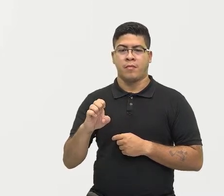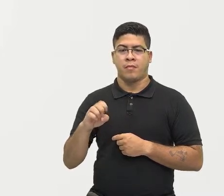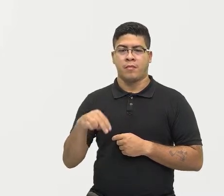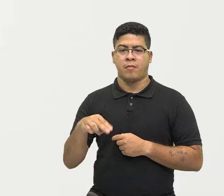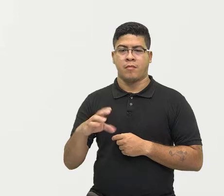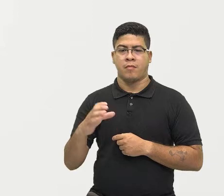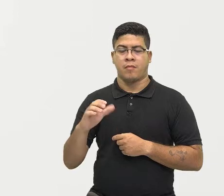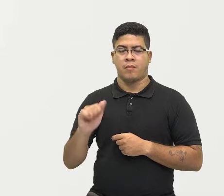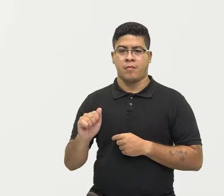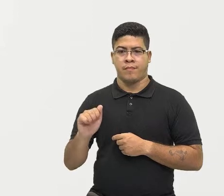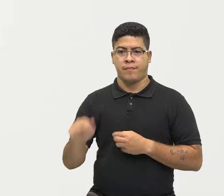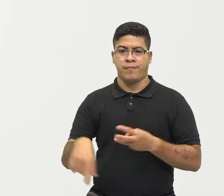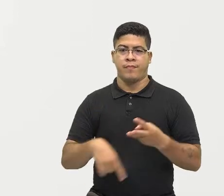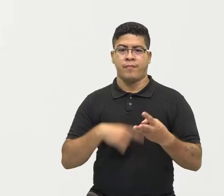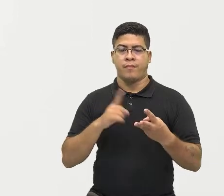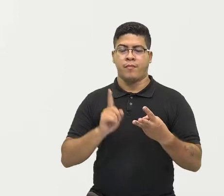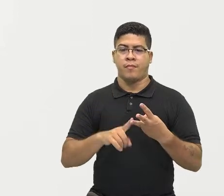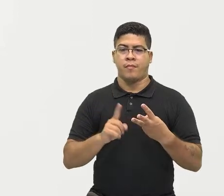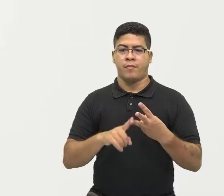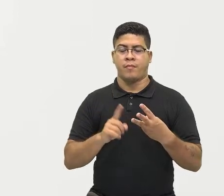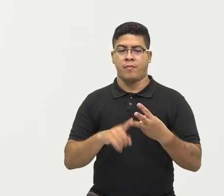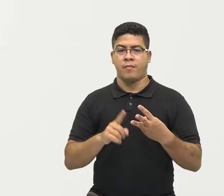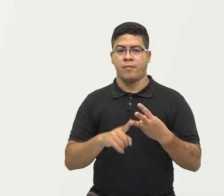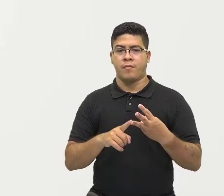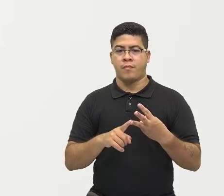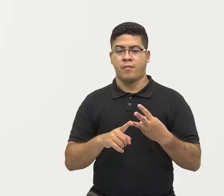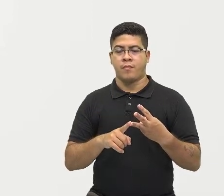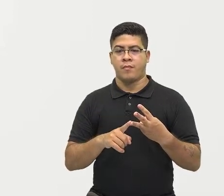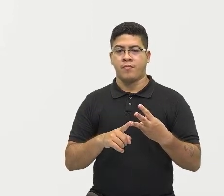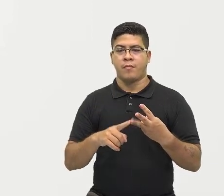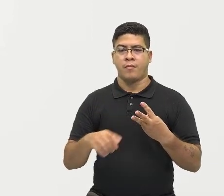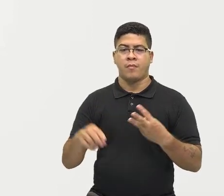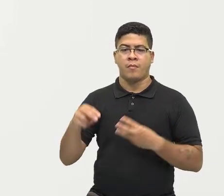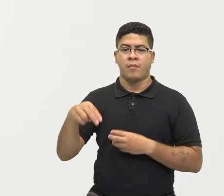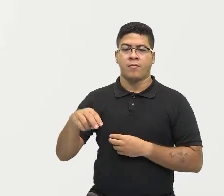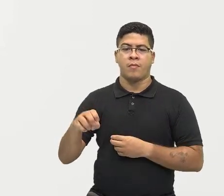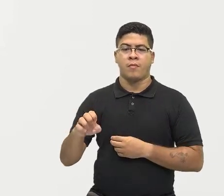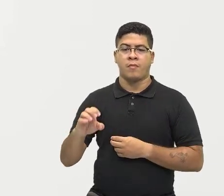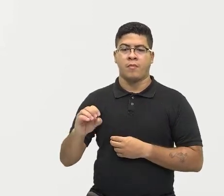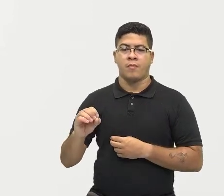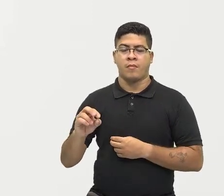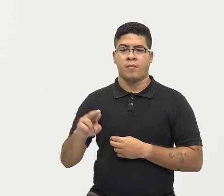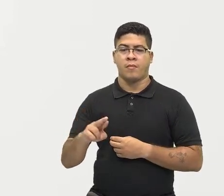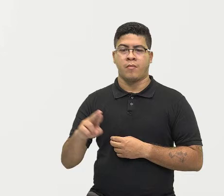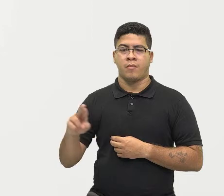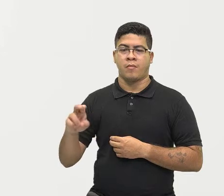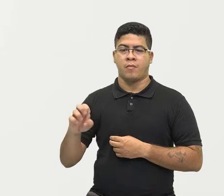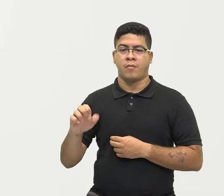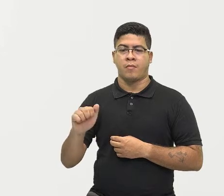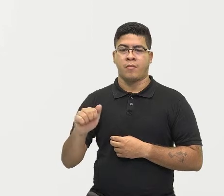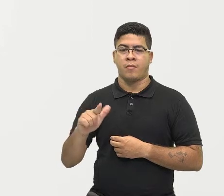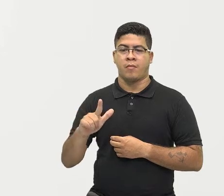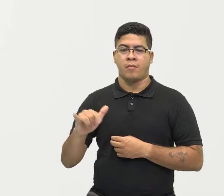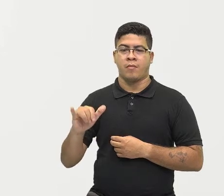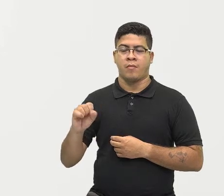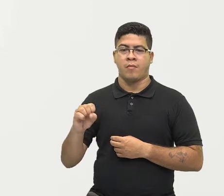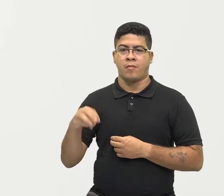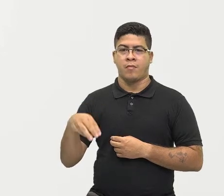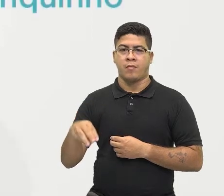a revista Geração Presença, que era outro grupo, né? E depois o neorrealismo.